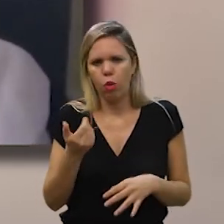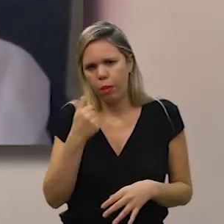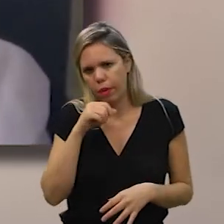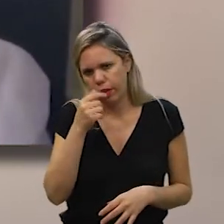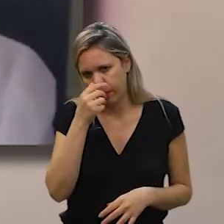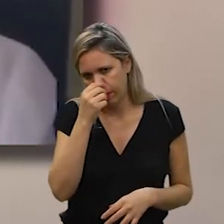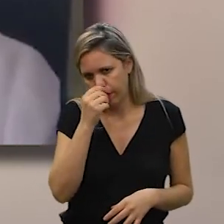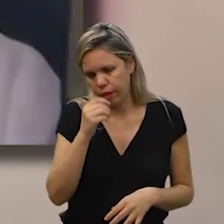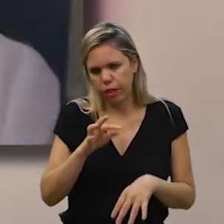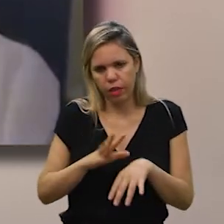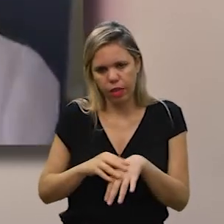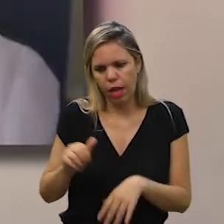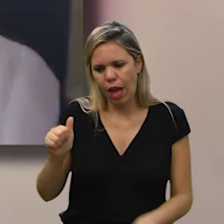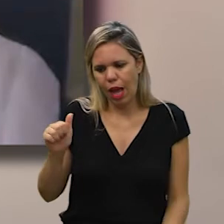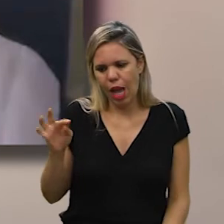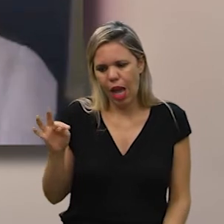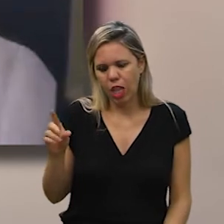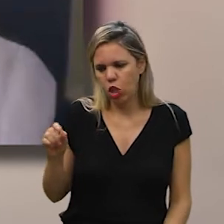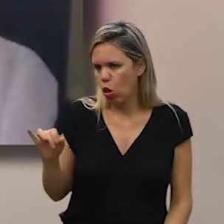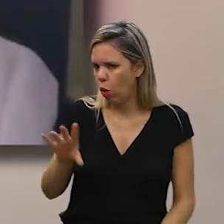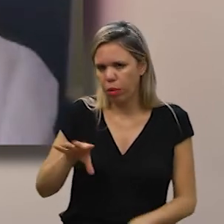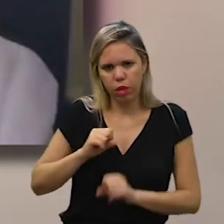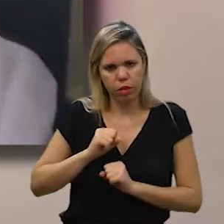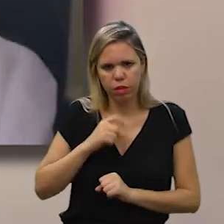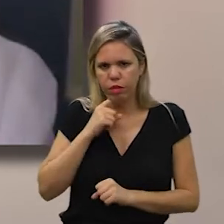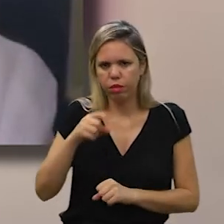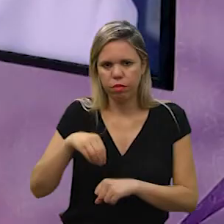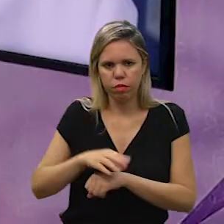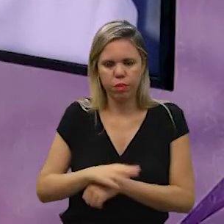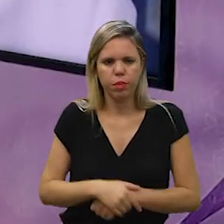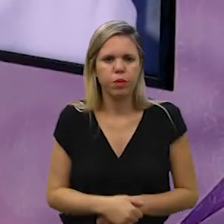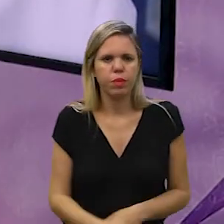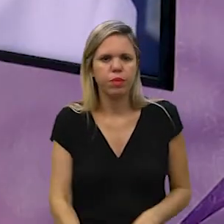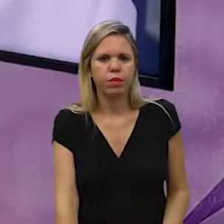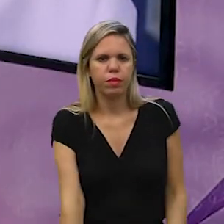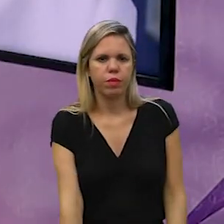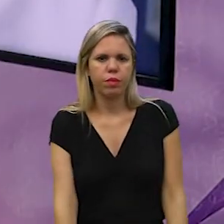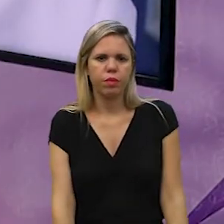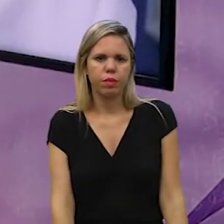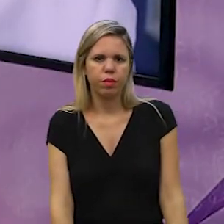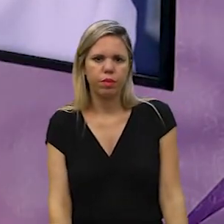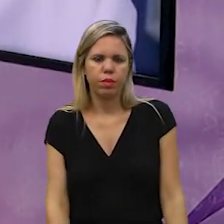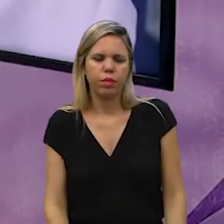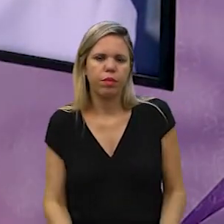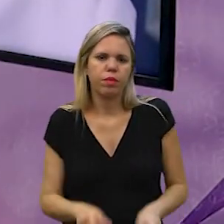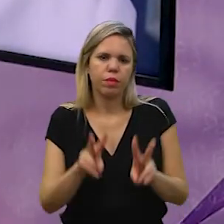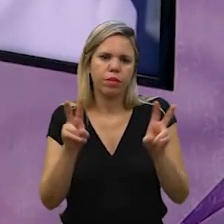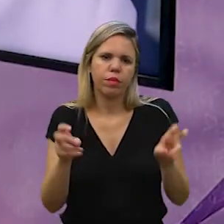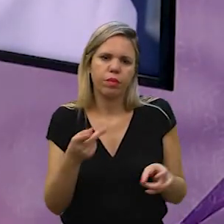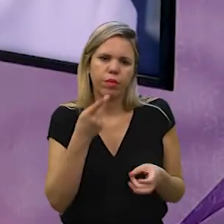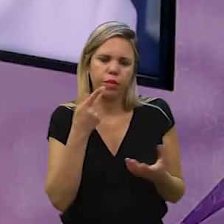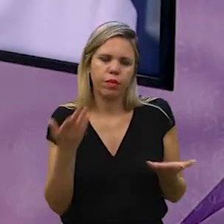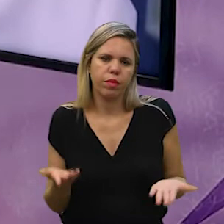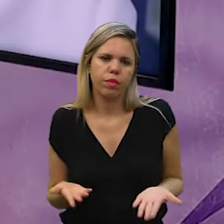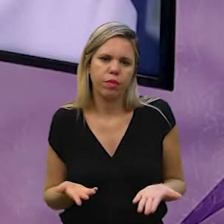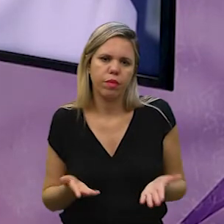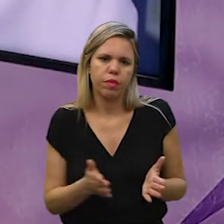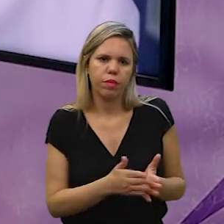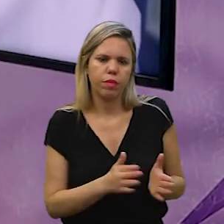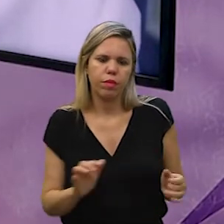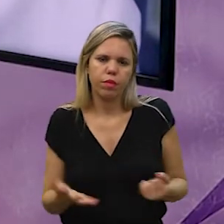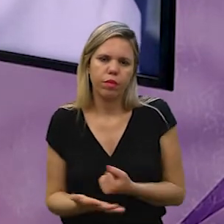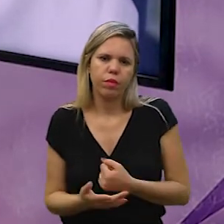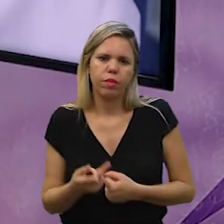ou a mãe. Na dermatite atópica já não é isso, a gente já comentou. Doutor, não tem como fugir desse assunto, né? A gente está aí no meio de